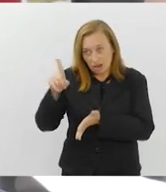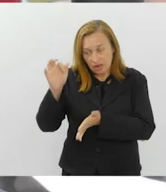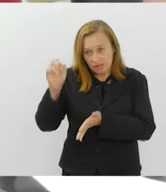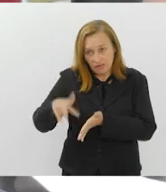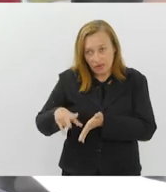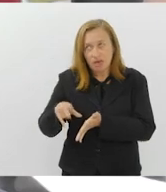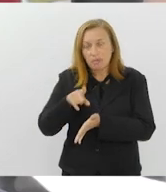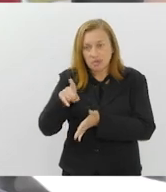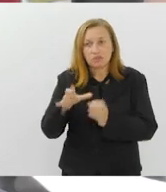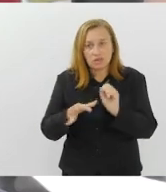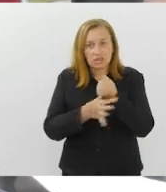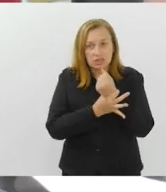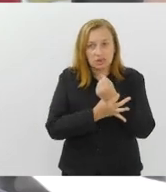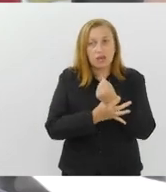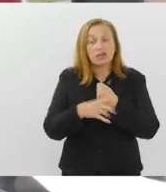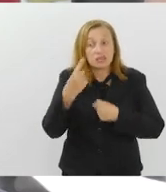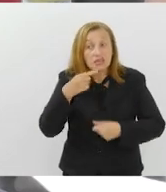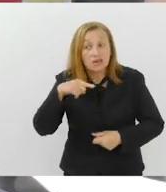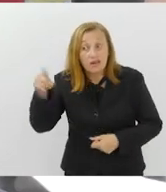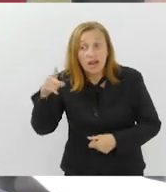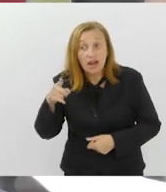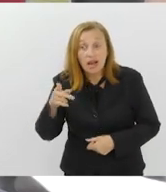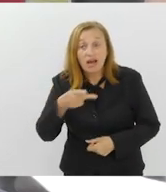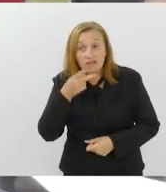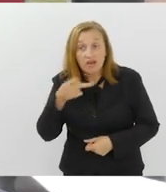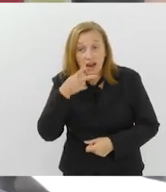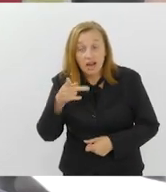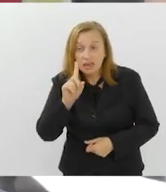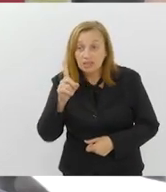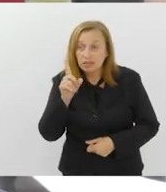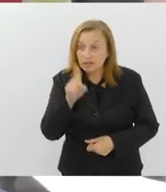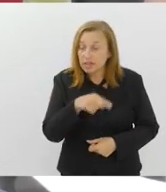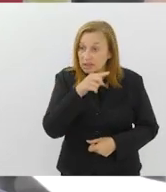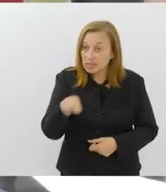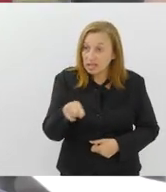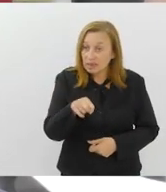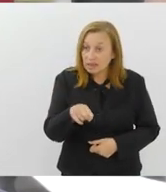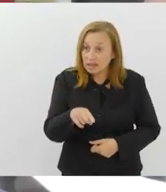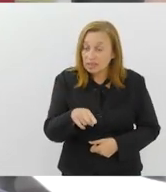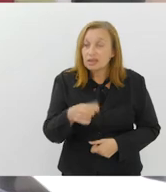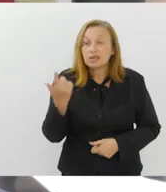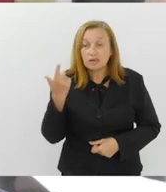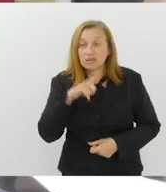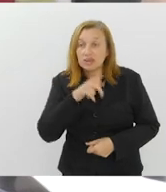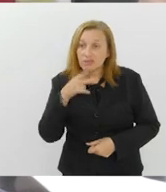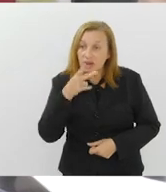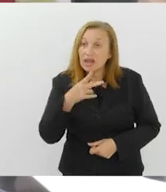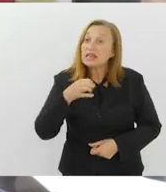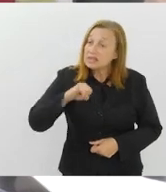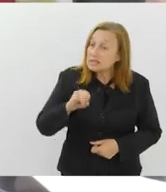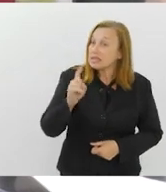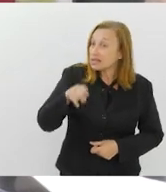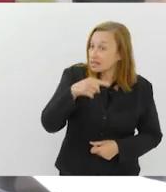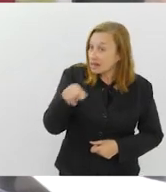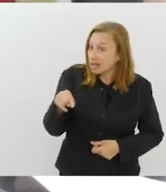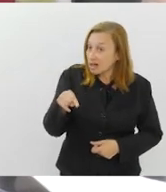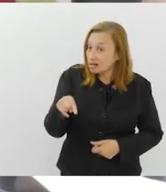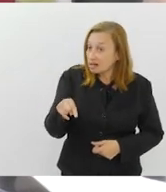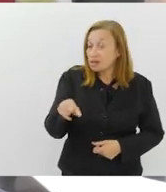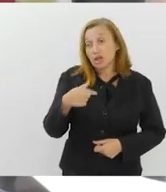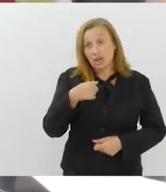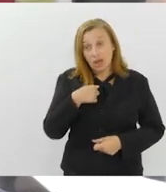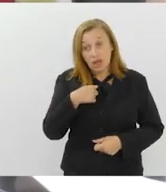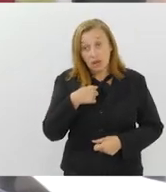consegue garantir que você vai dizer para eles que não é mais para cancelar e consegue dizer o seguinte, se cancelar, eu,